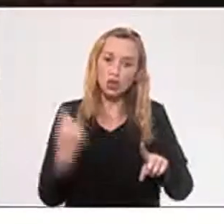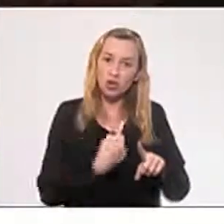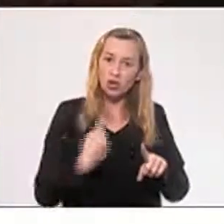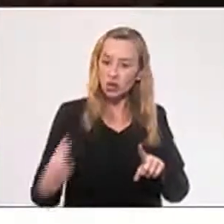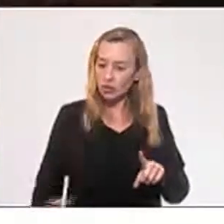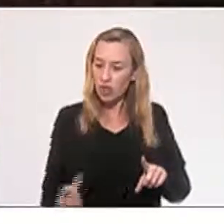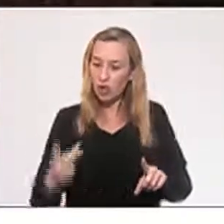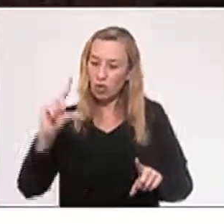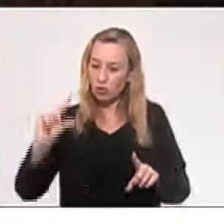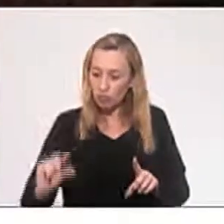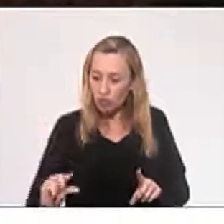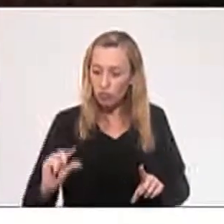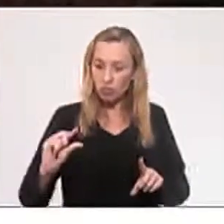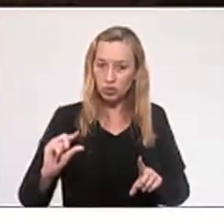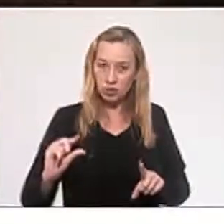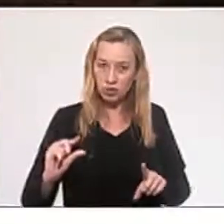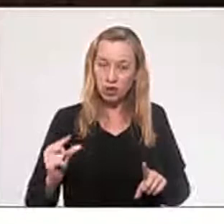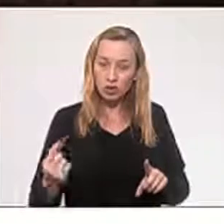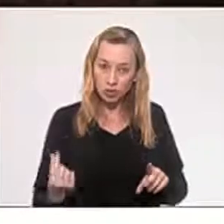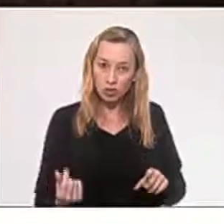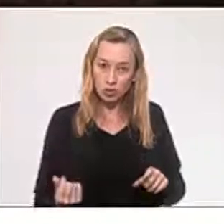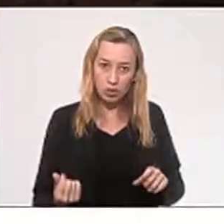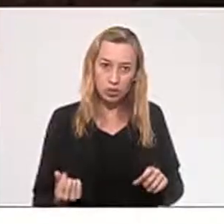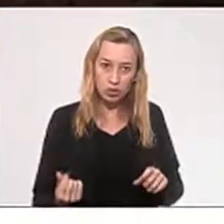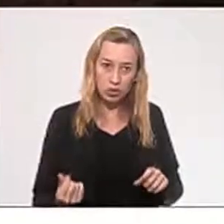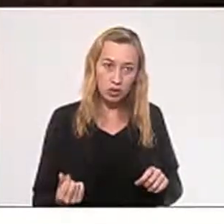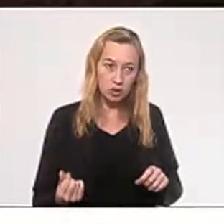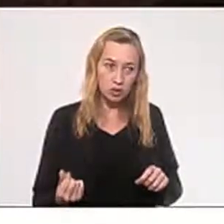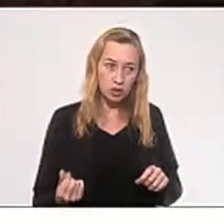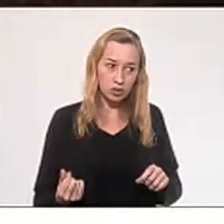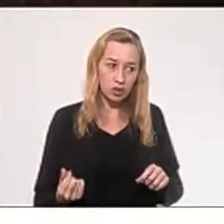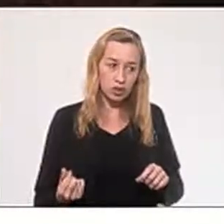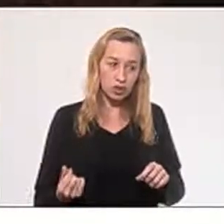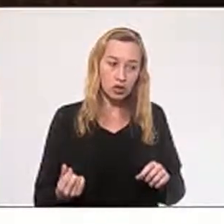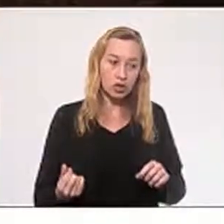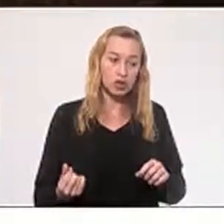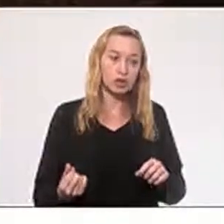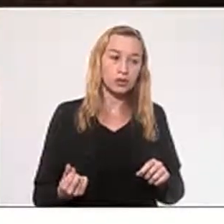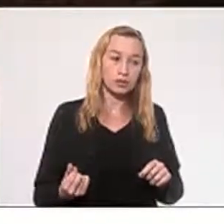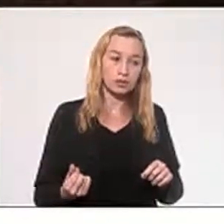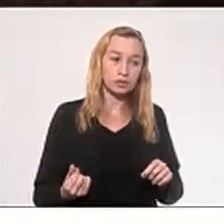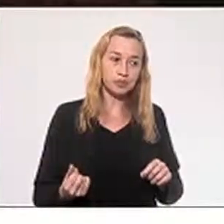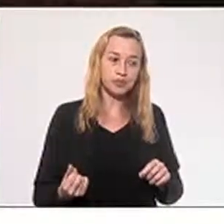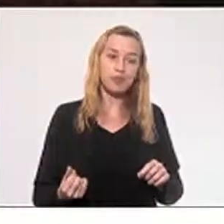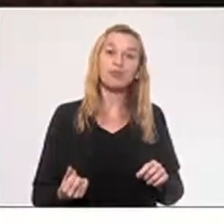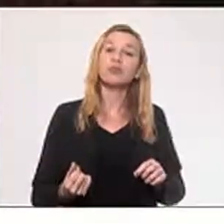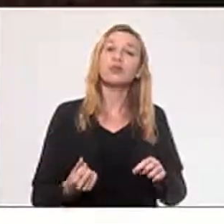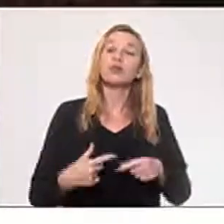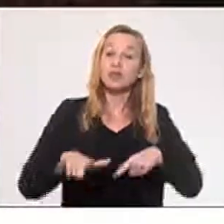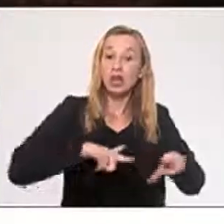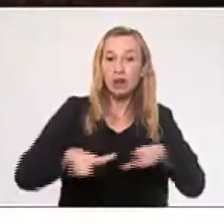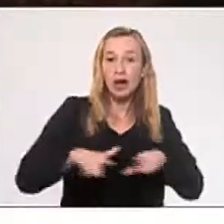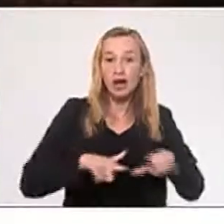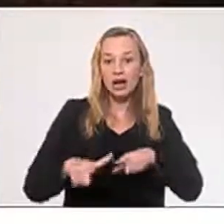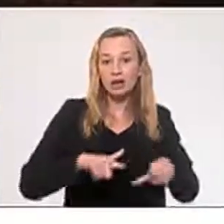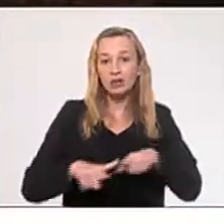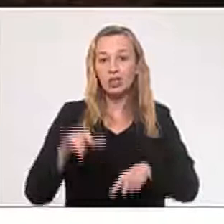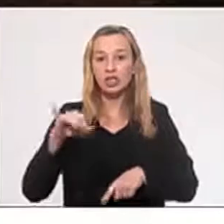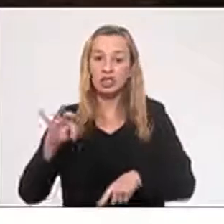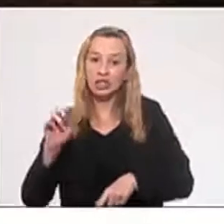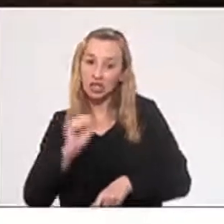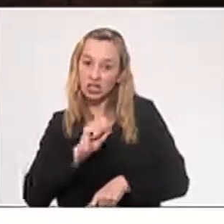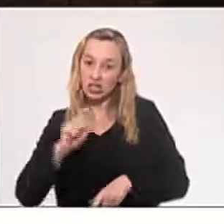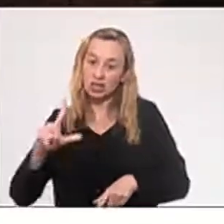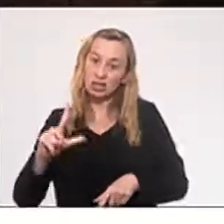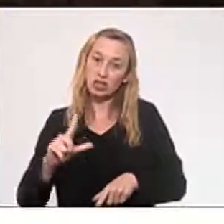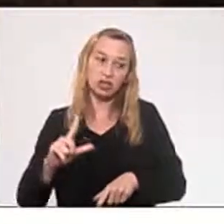mínimo da alíquota, porque é a alíquota das operações interestaduais na